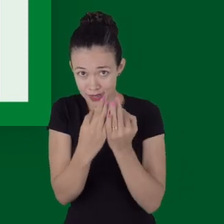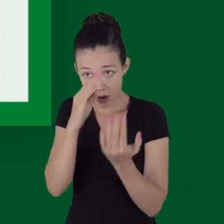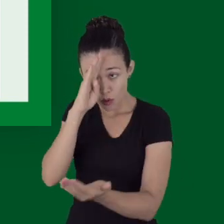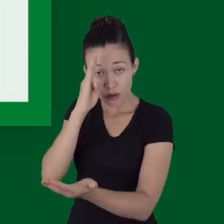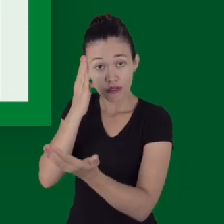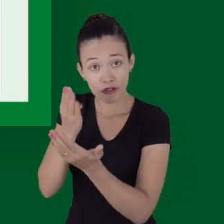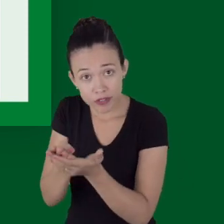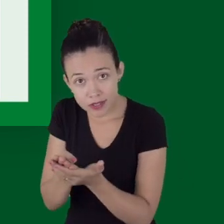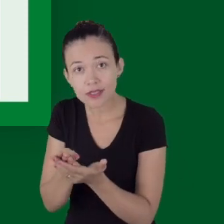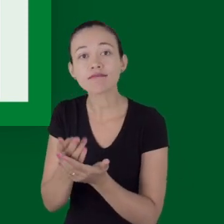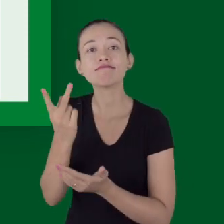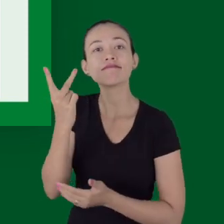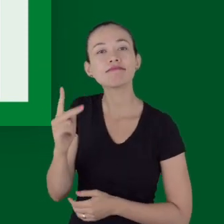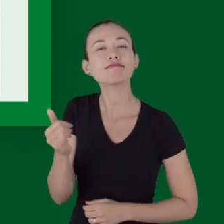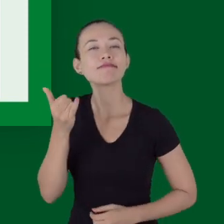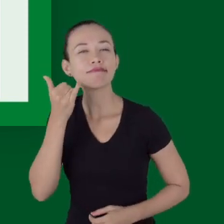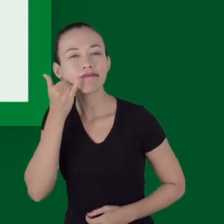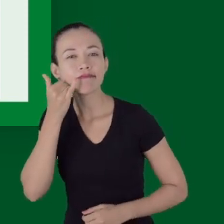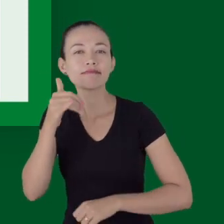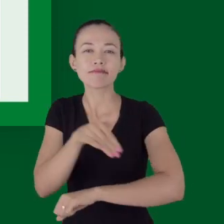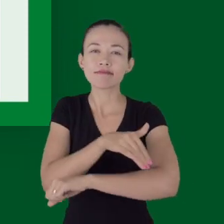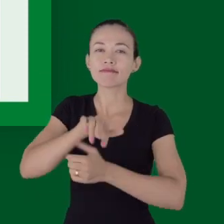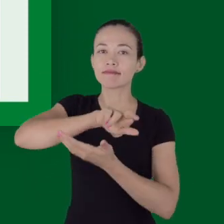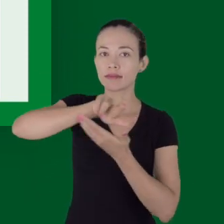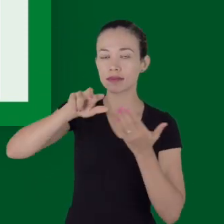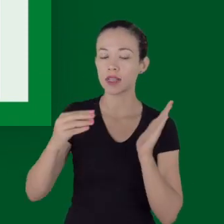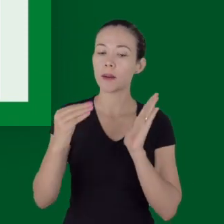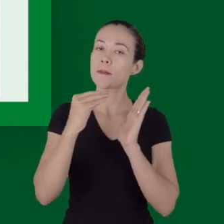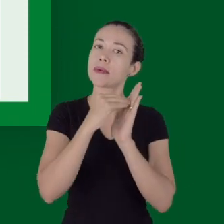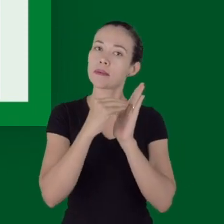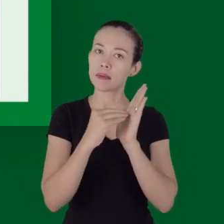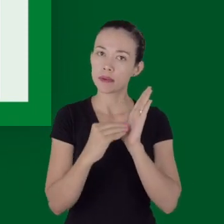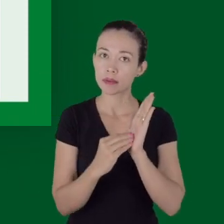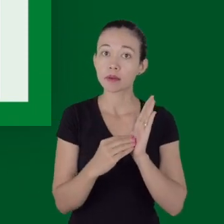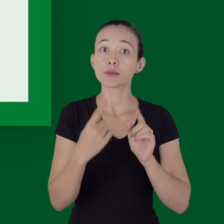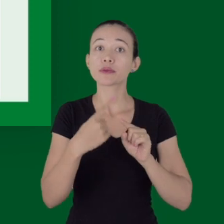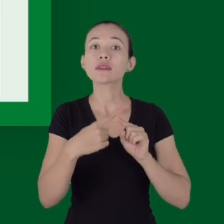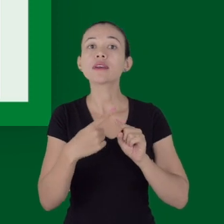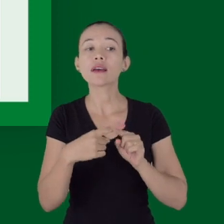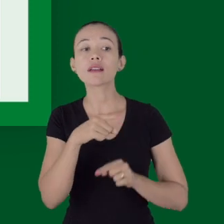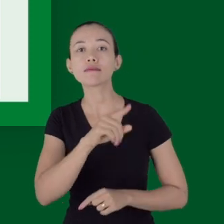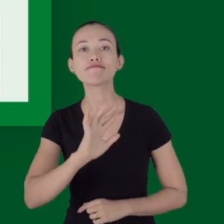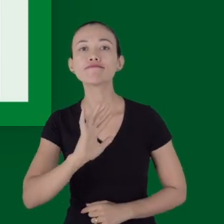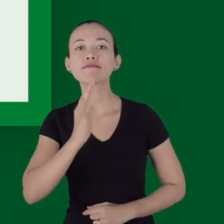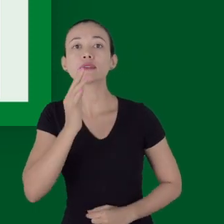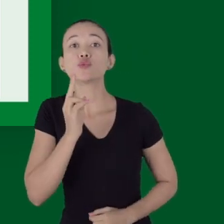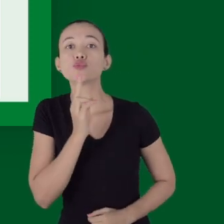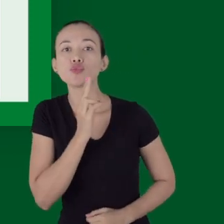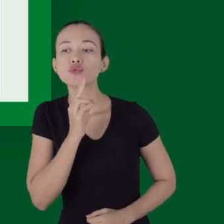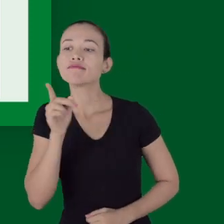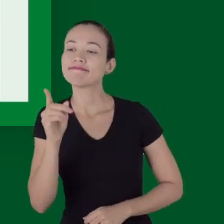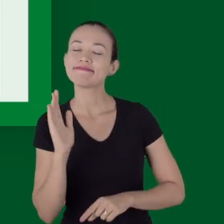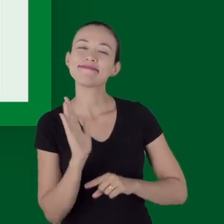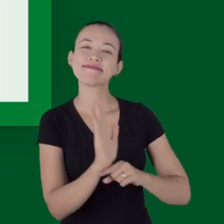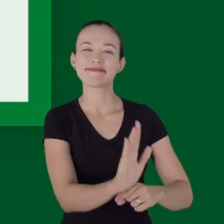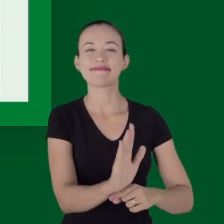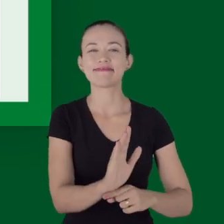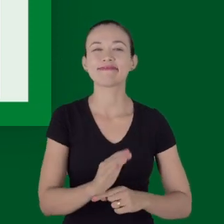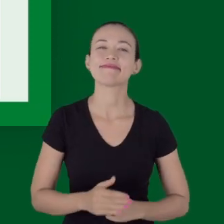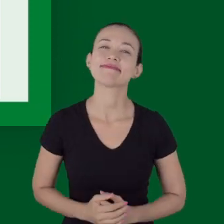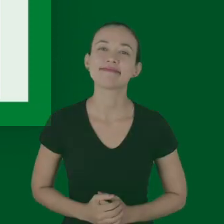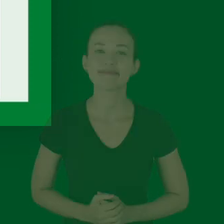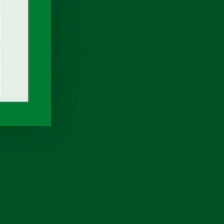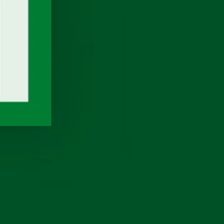uma vizinha, alguém de confiança da família e que possa estar assessorando